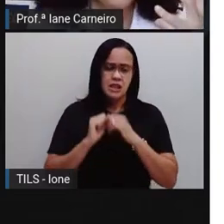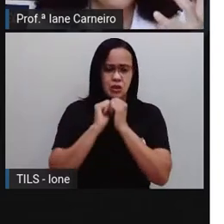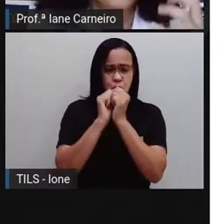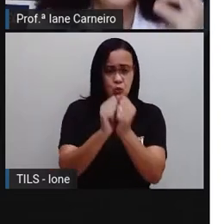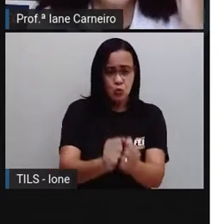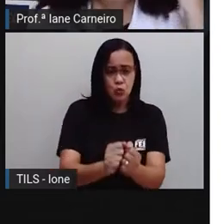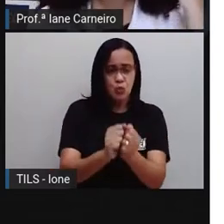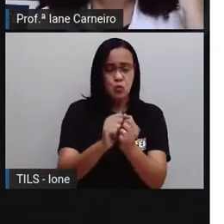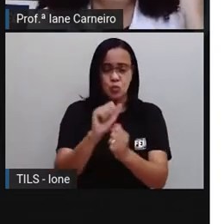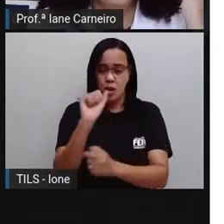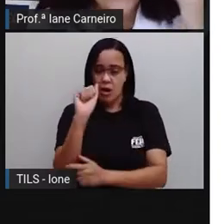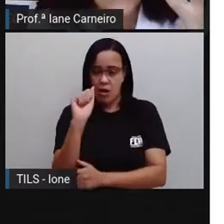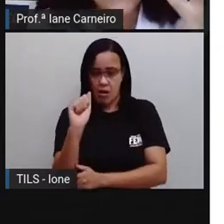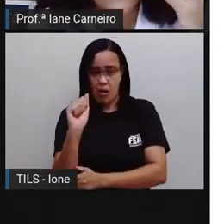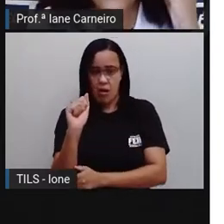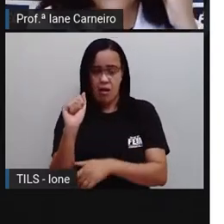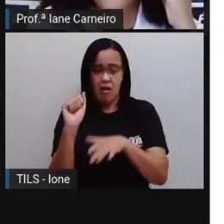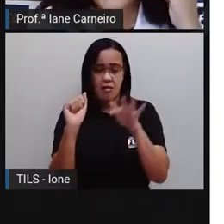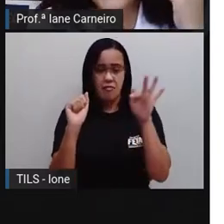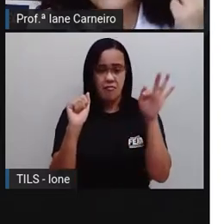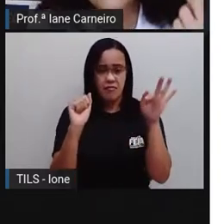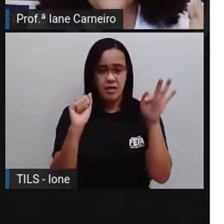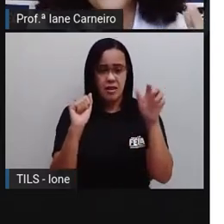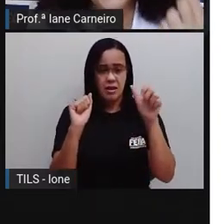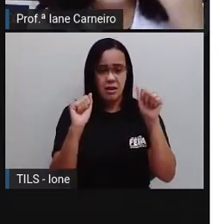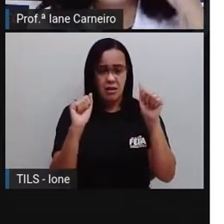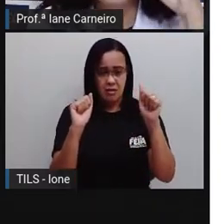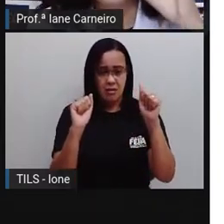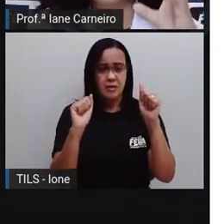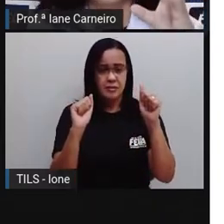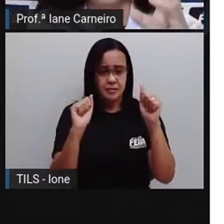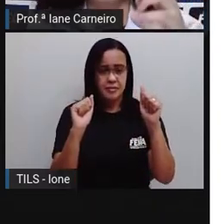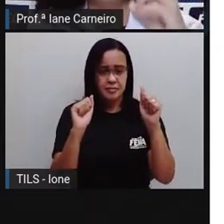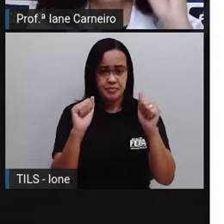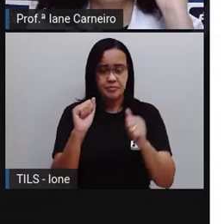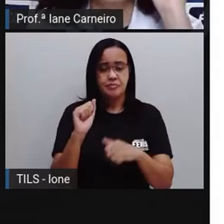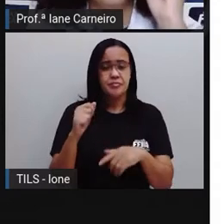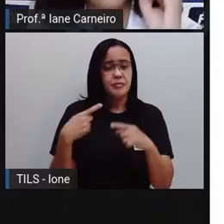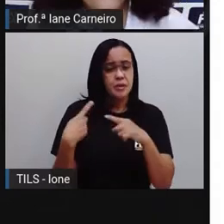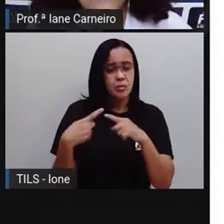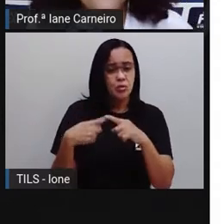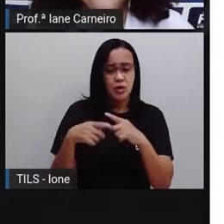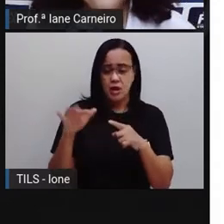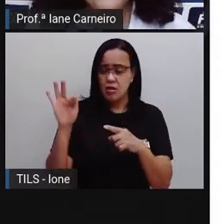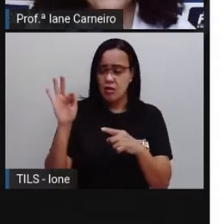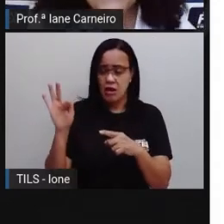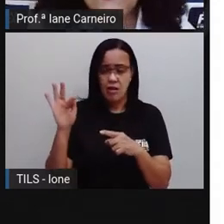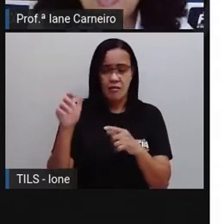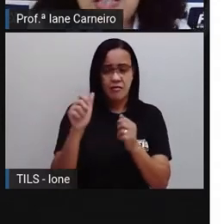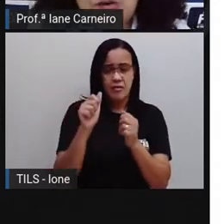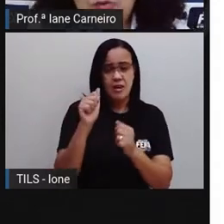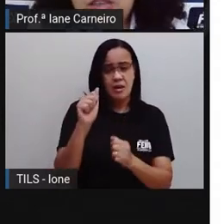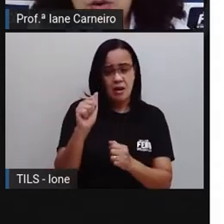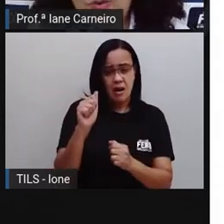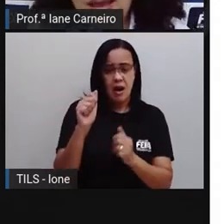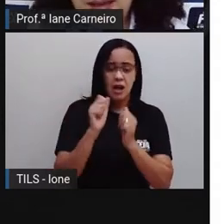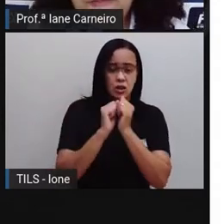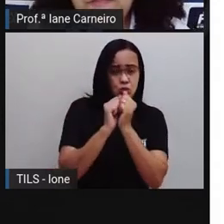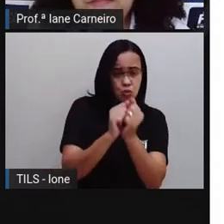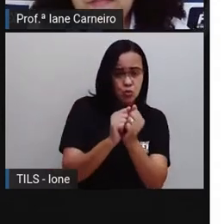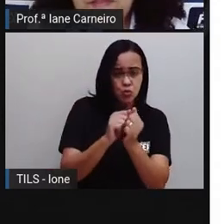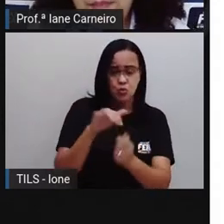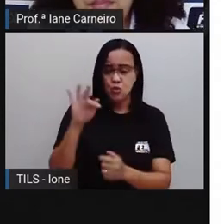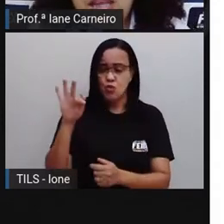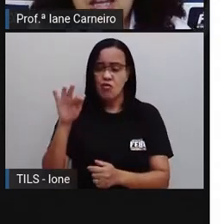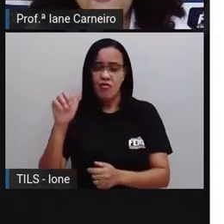Paulo o som que ela forma pa ó o início do feijão Tando com a ó Opa mas se você tem algum aqui